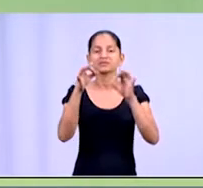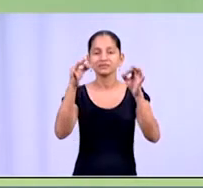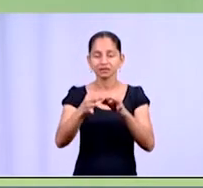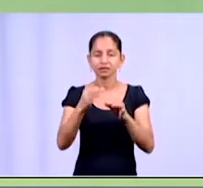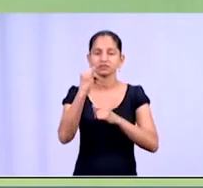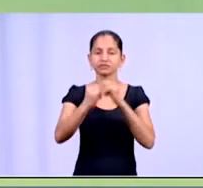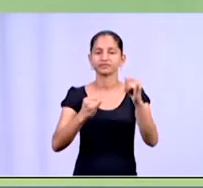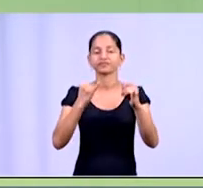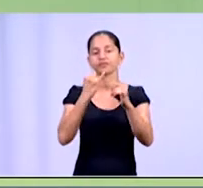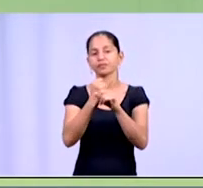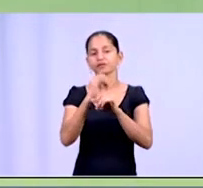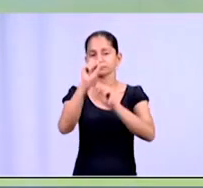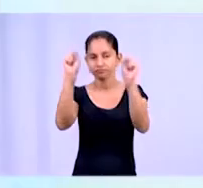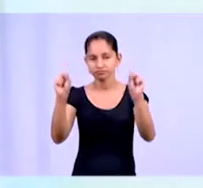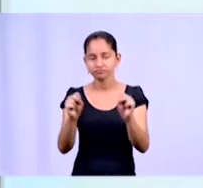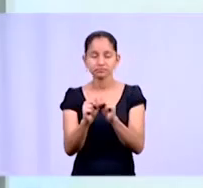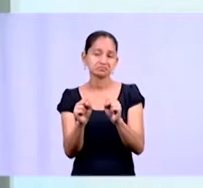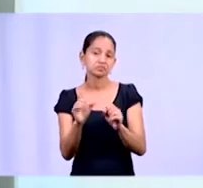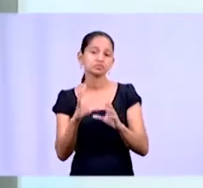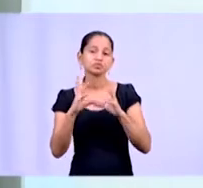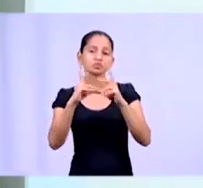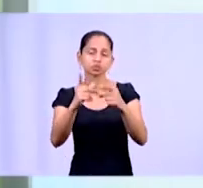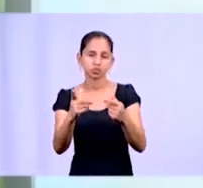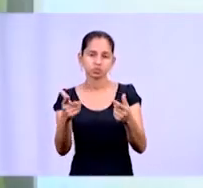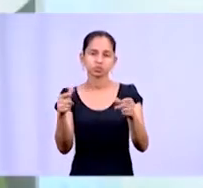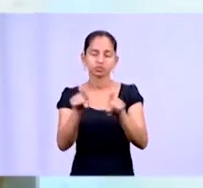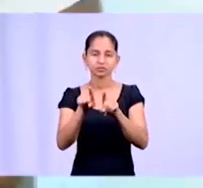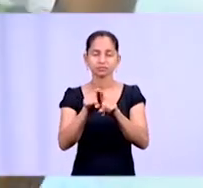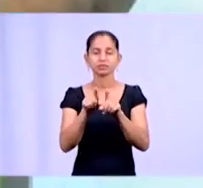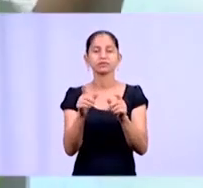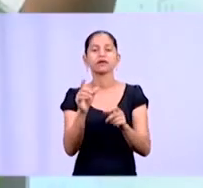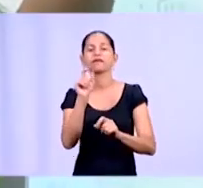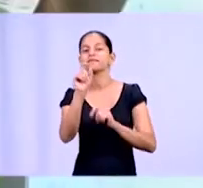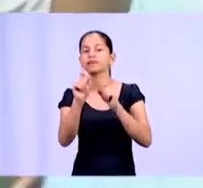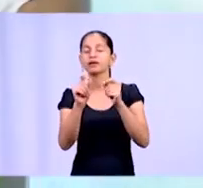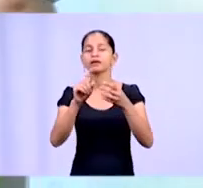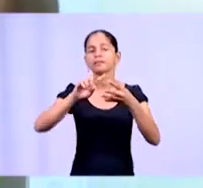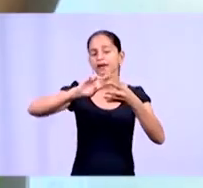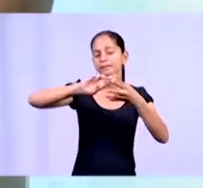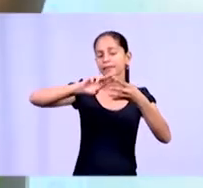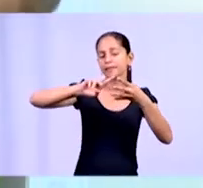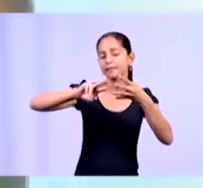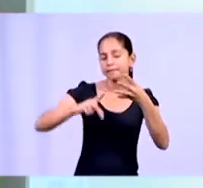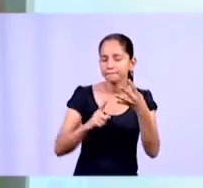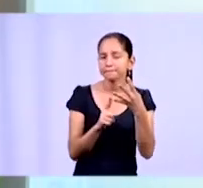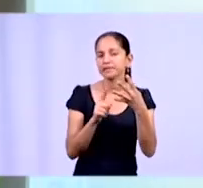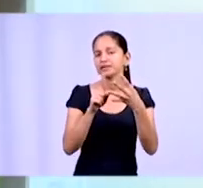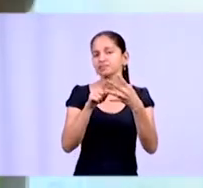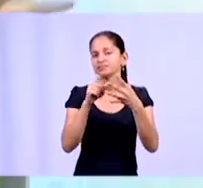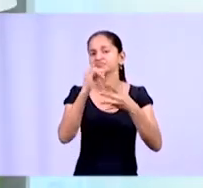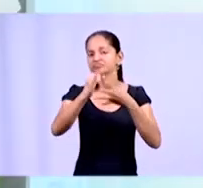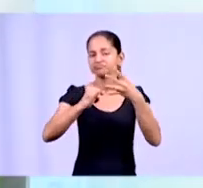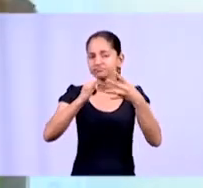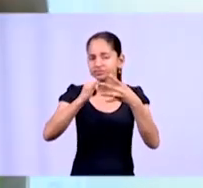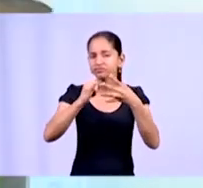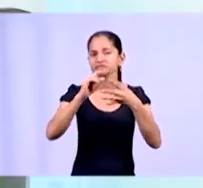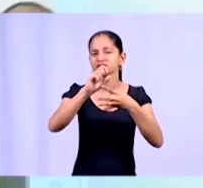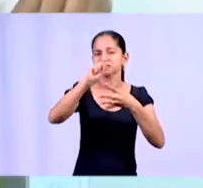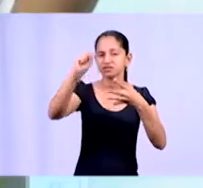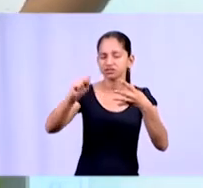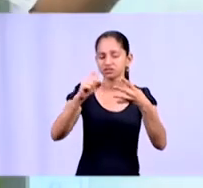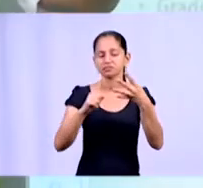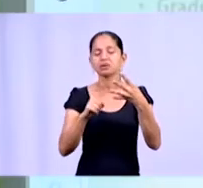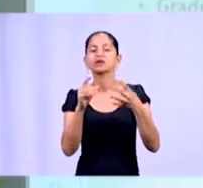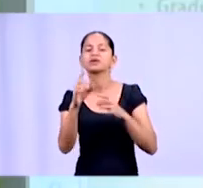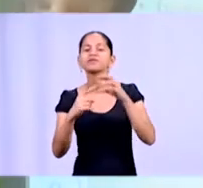Computação, uma das áreas, né, uma das graduações que nós temos no curso de computação. Você tem sistema de informação, sistema para internet, redes de computadores, bancos de